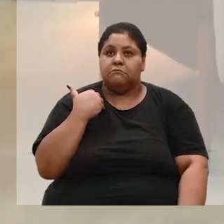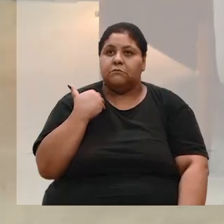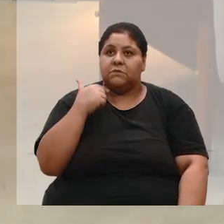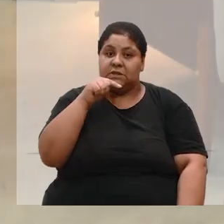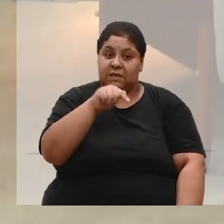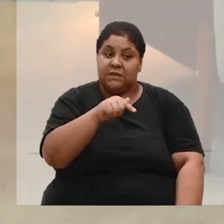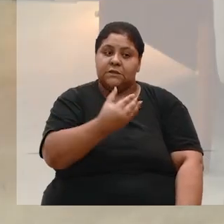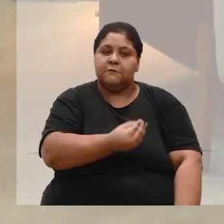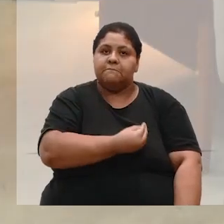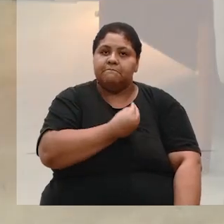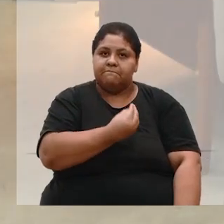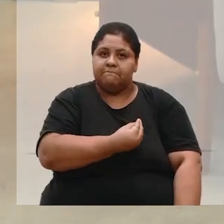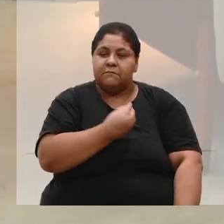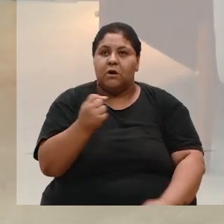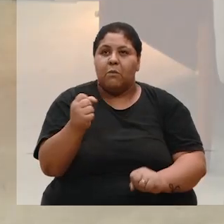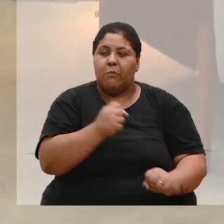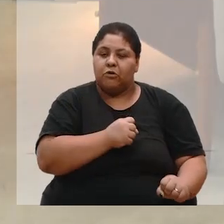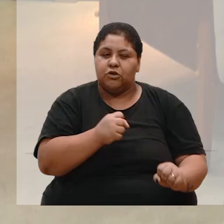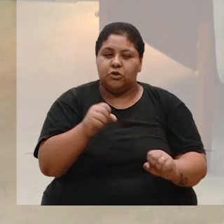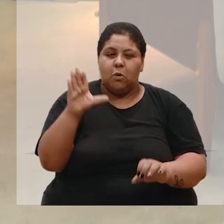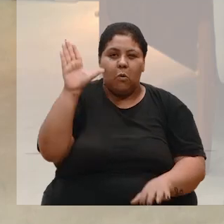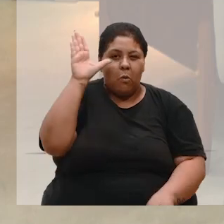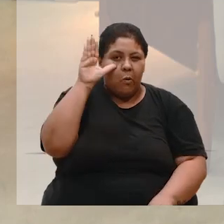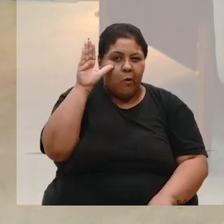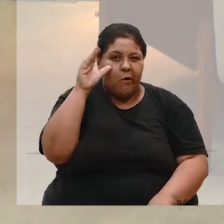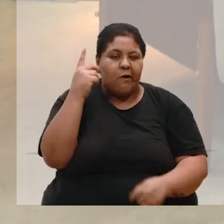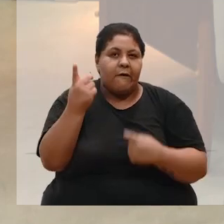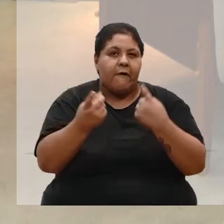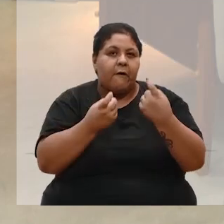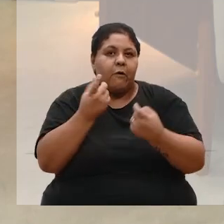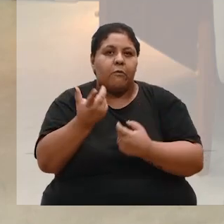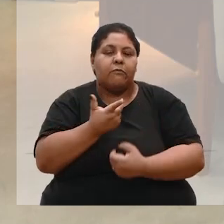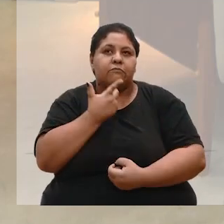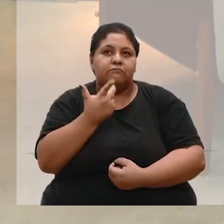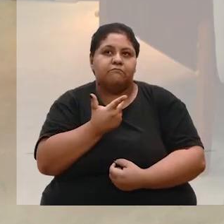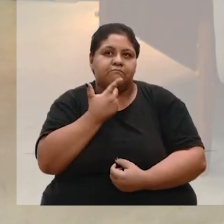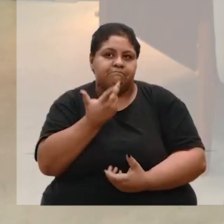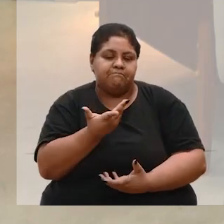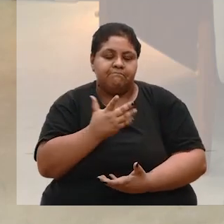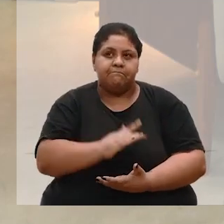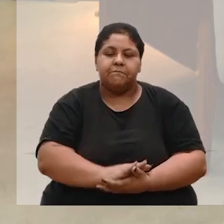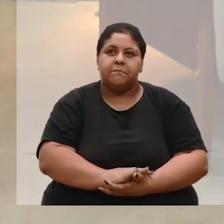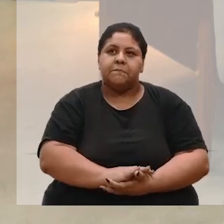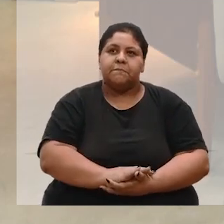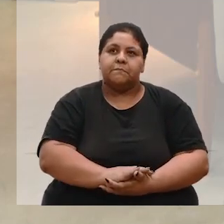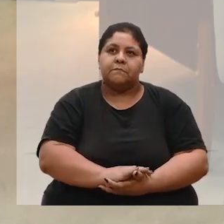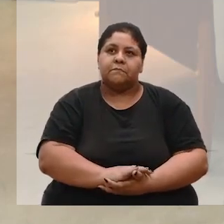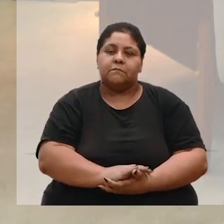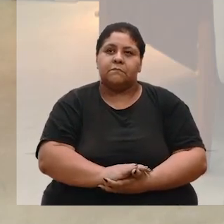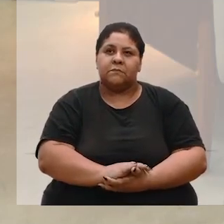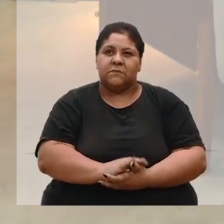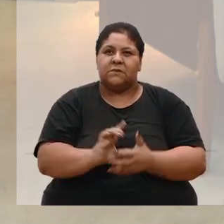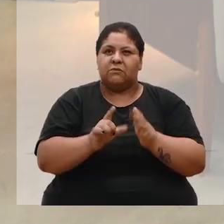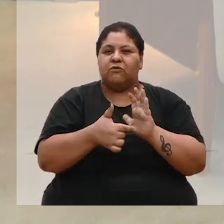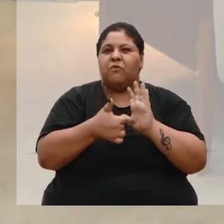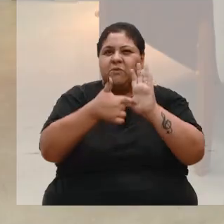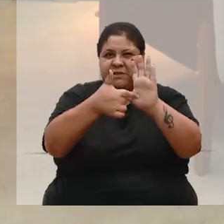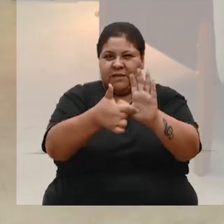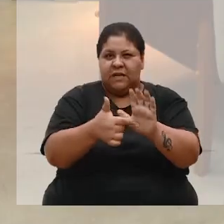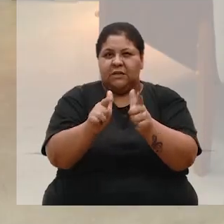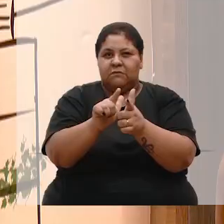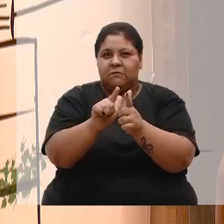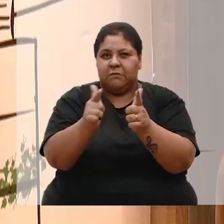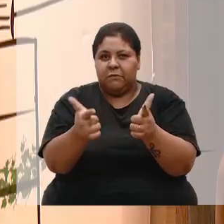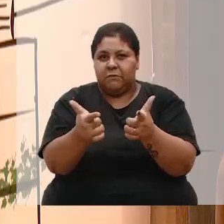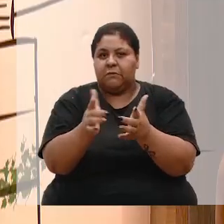a gente pôde notar alguns comentários, né? Quando saiu a matéria no jornal, a gente